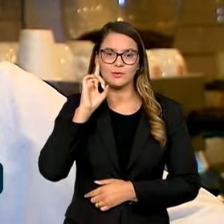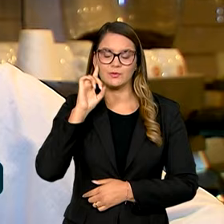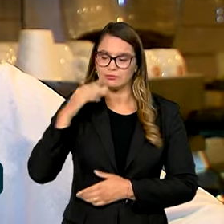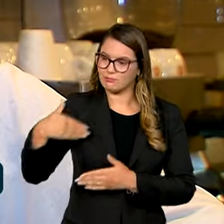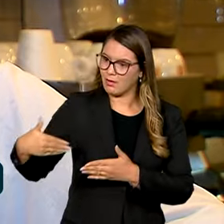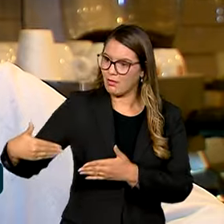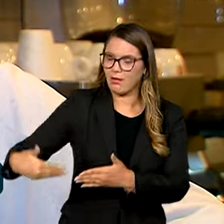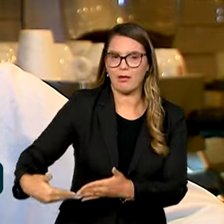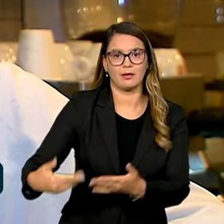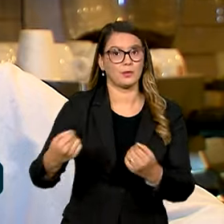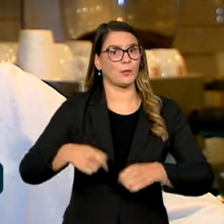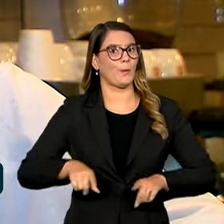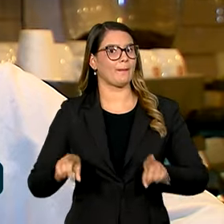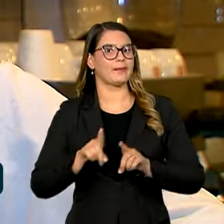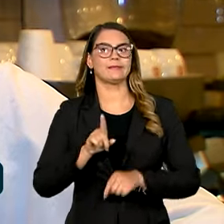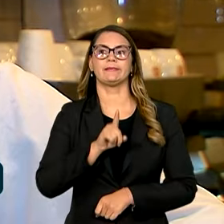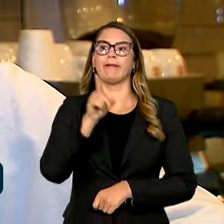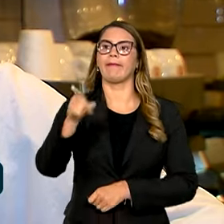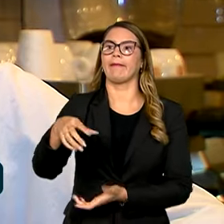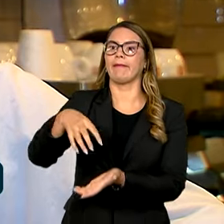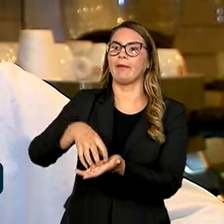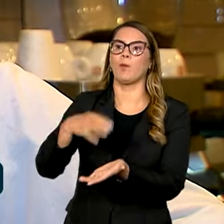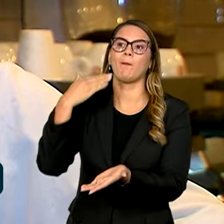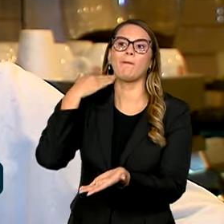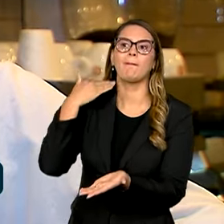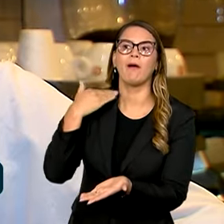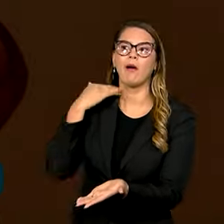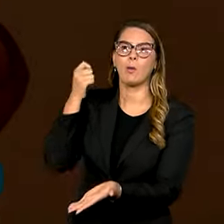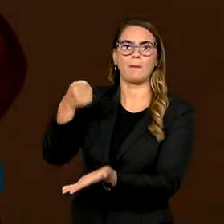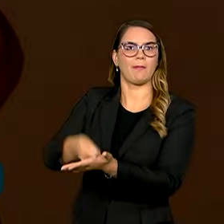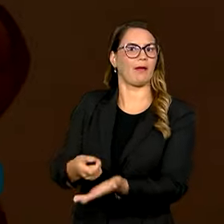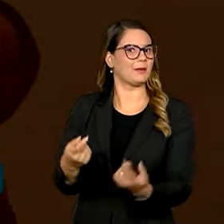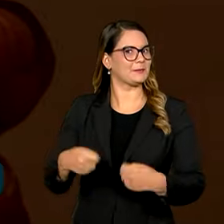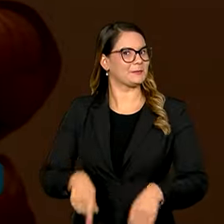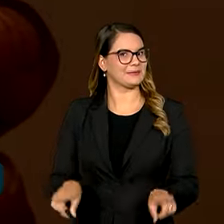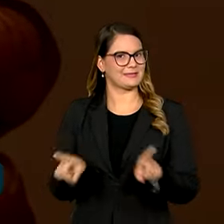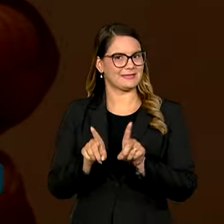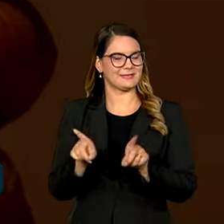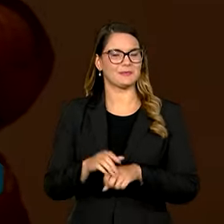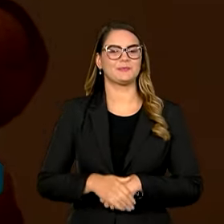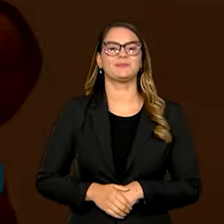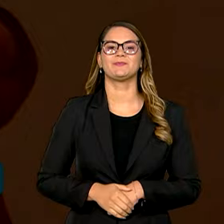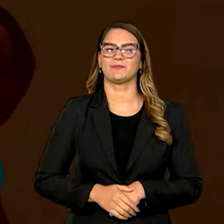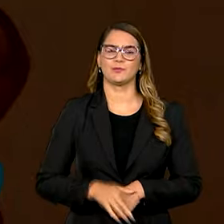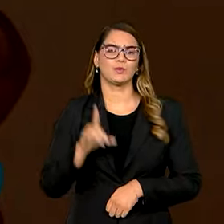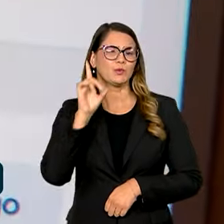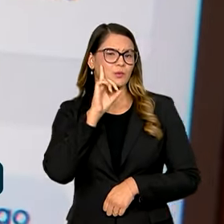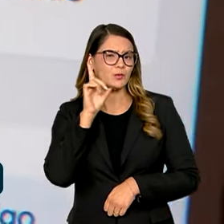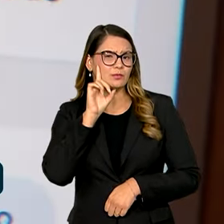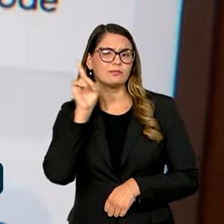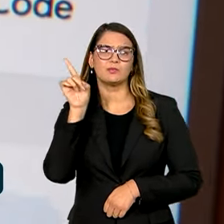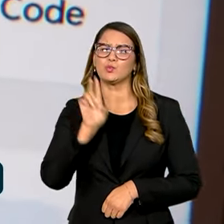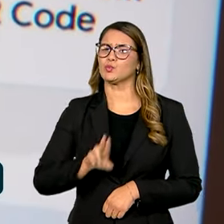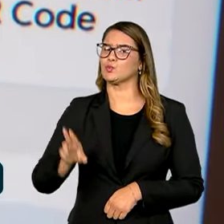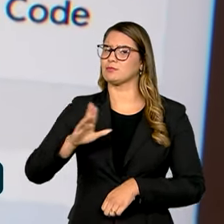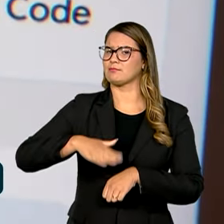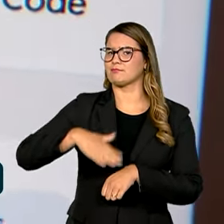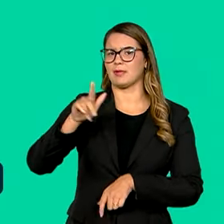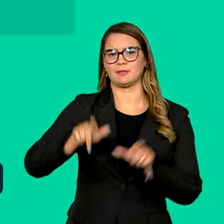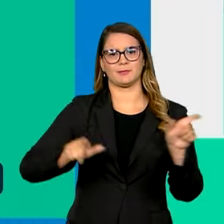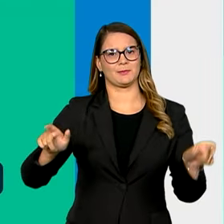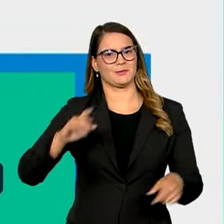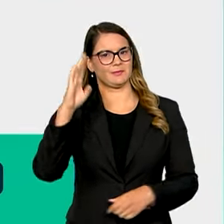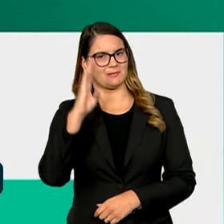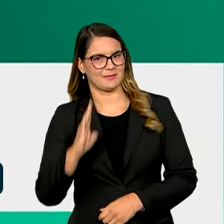até porque não precisa você ir numa agência mais efetuar um pagamento. No dia a dia, a ferramenta é uma das mais usadas pelos